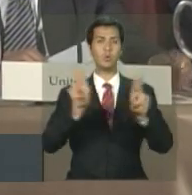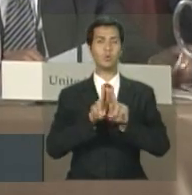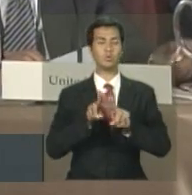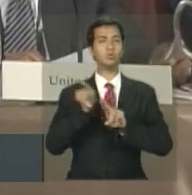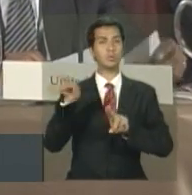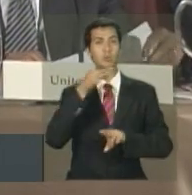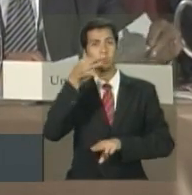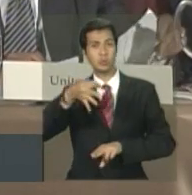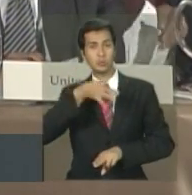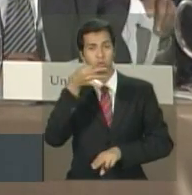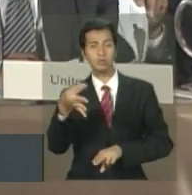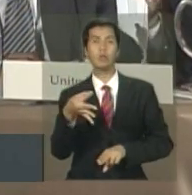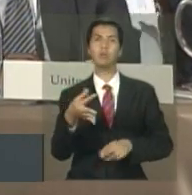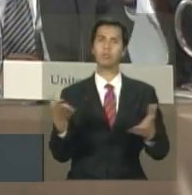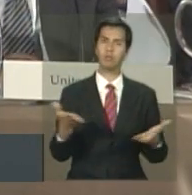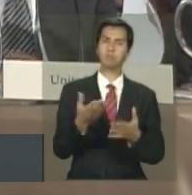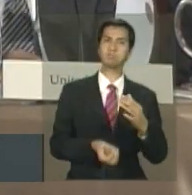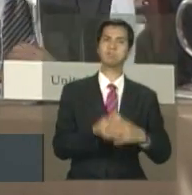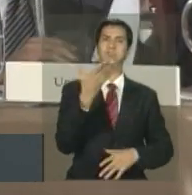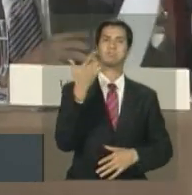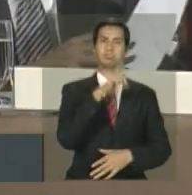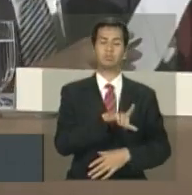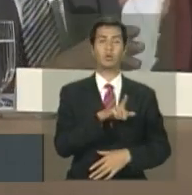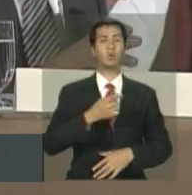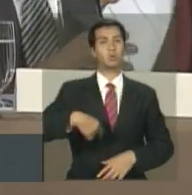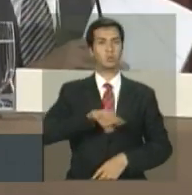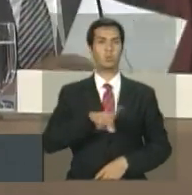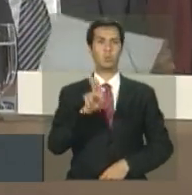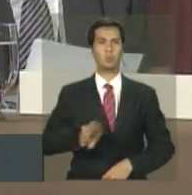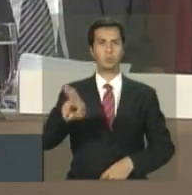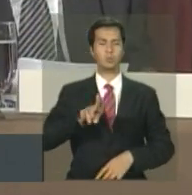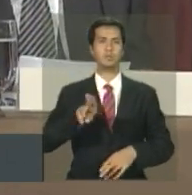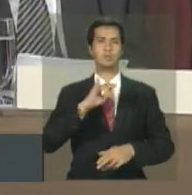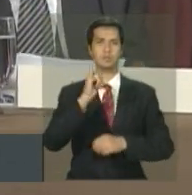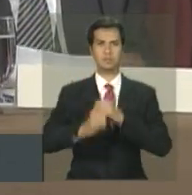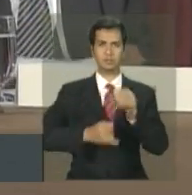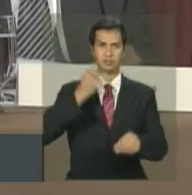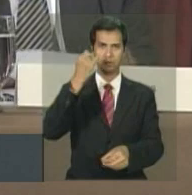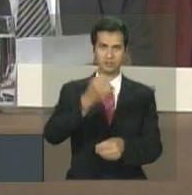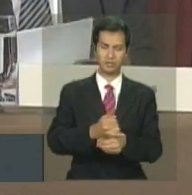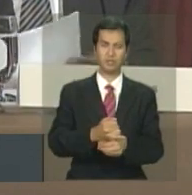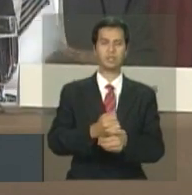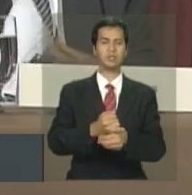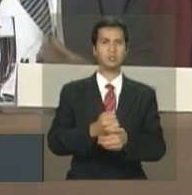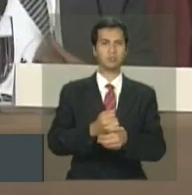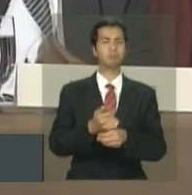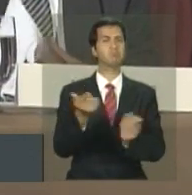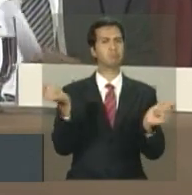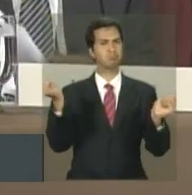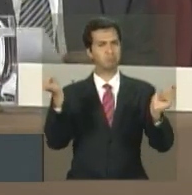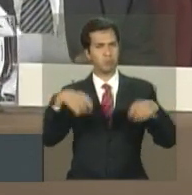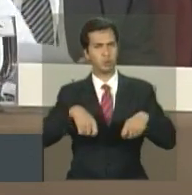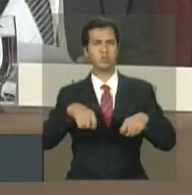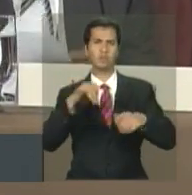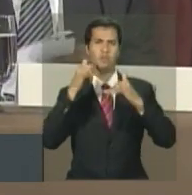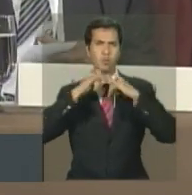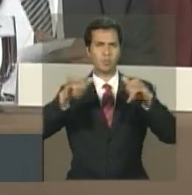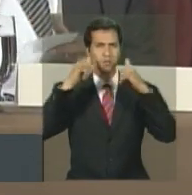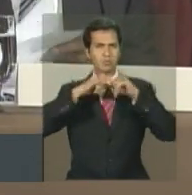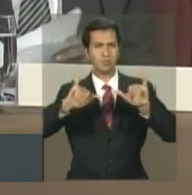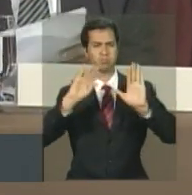é essencial para a promoção de governos mais transparentes e acessíveis aos